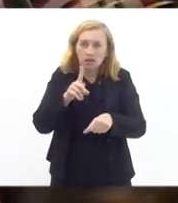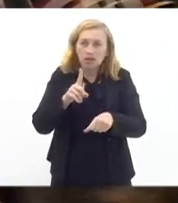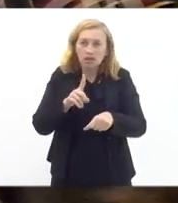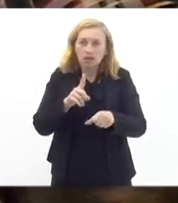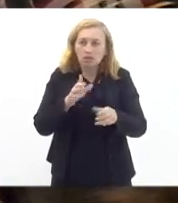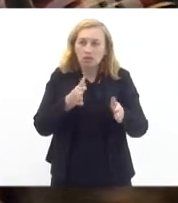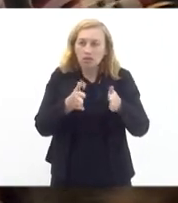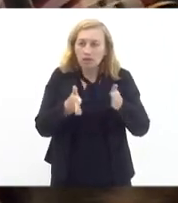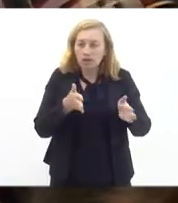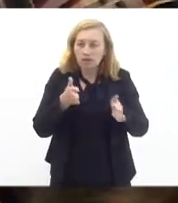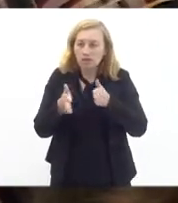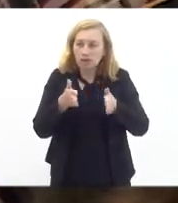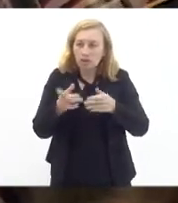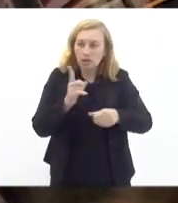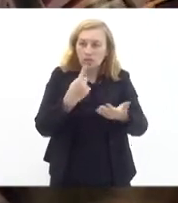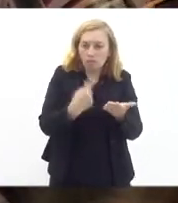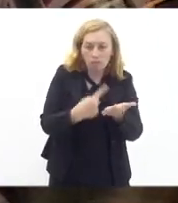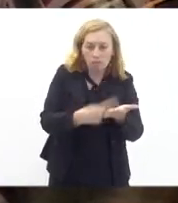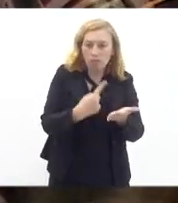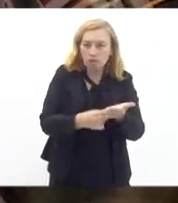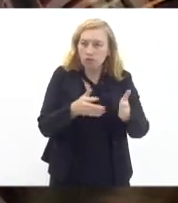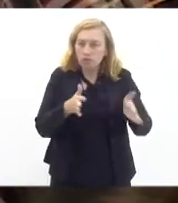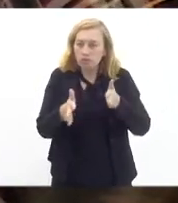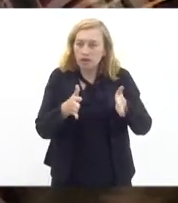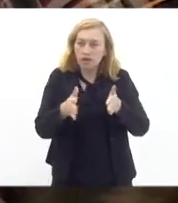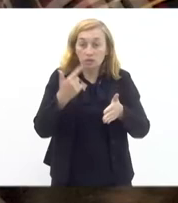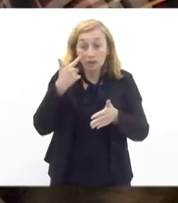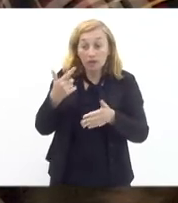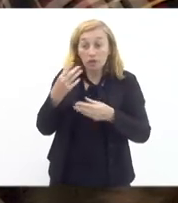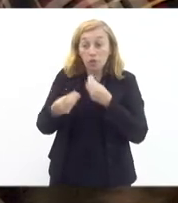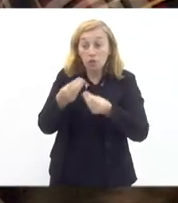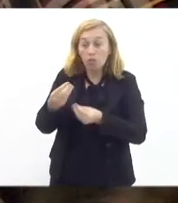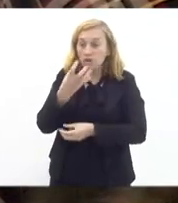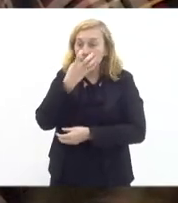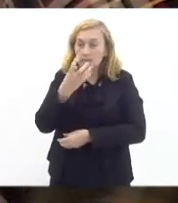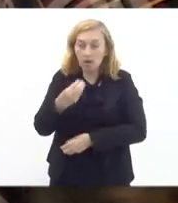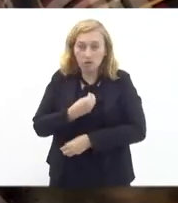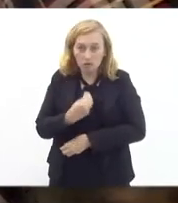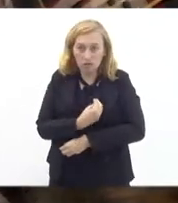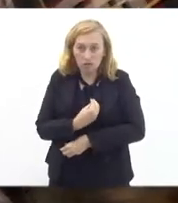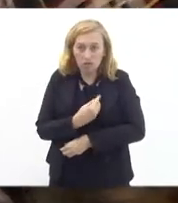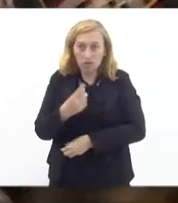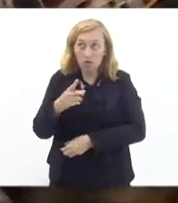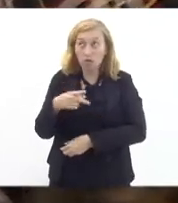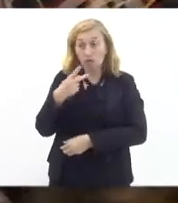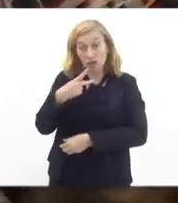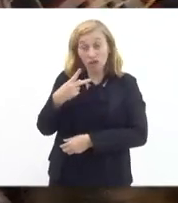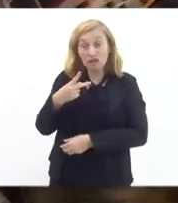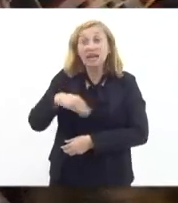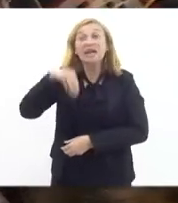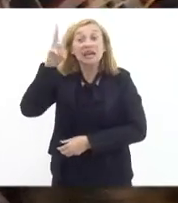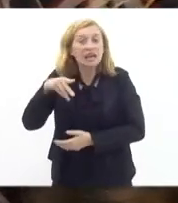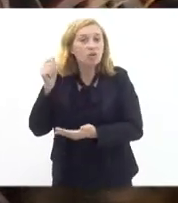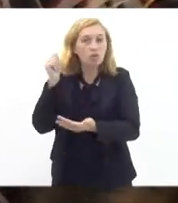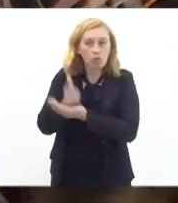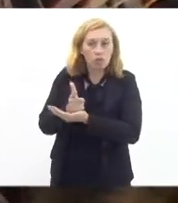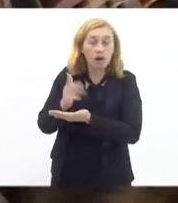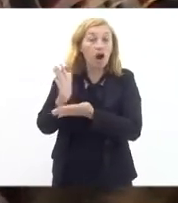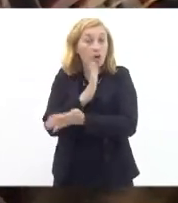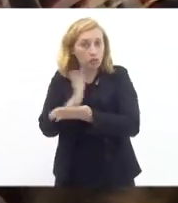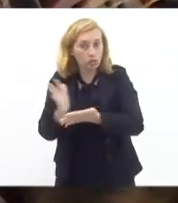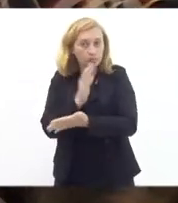estado que ele está. Por quê? Porque quem compra, eu não estou dizendo que são todos, mas alguns compram os